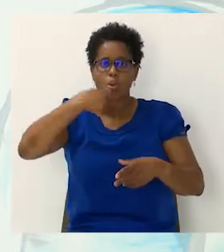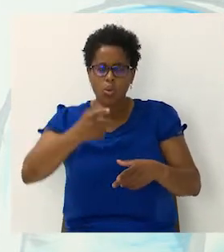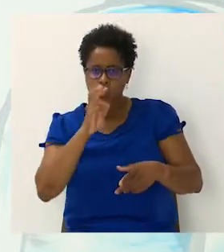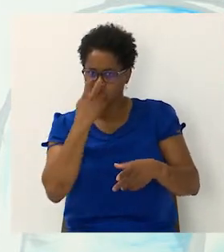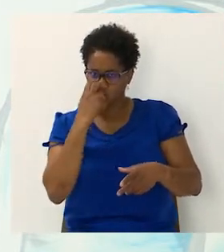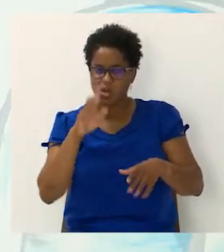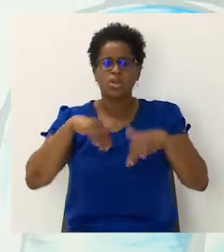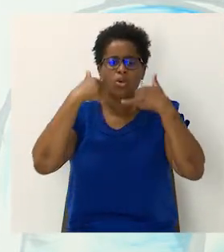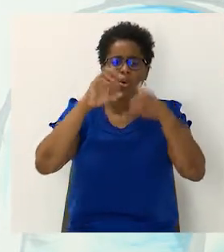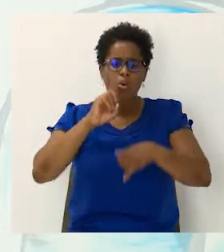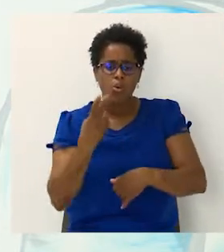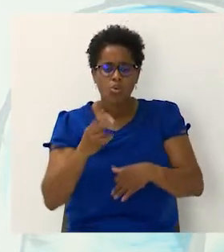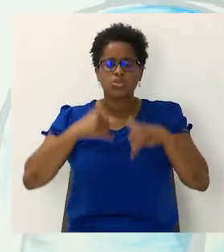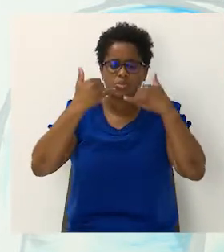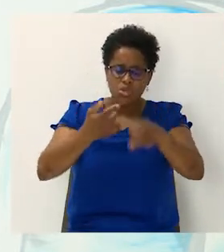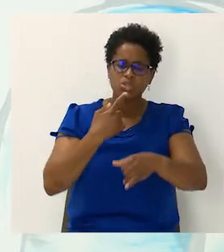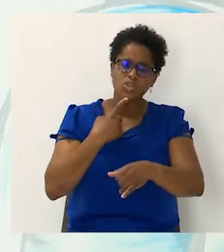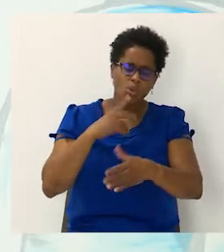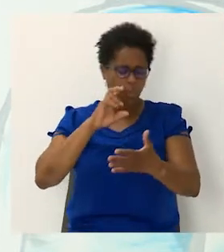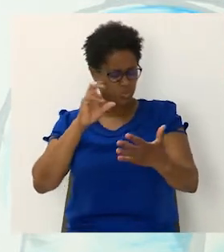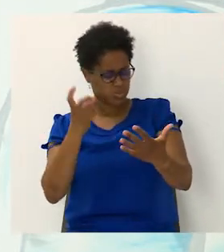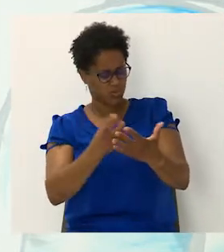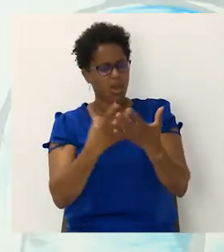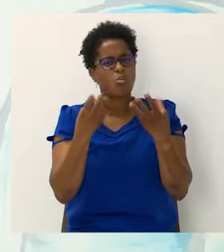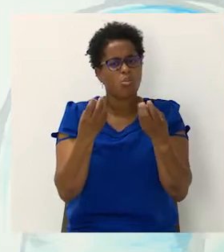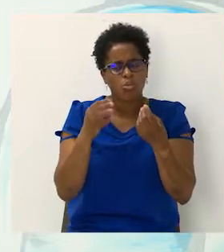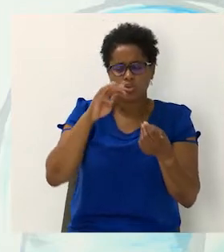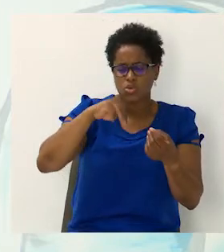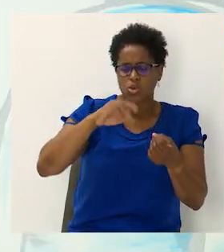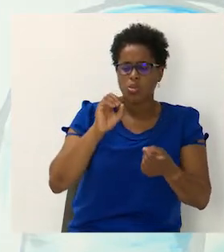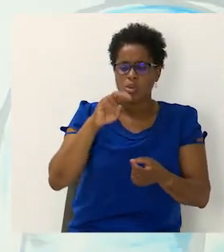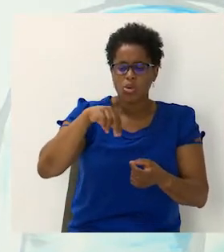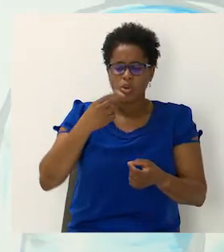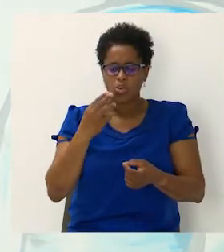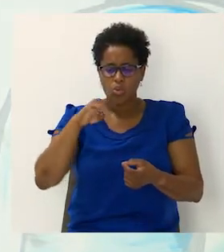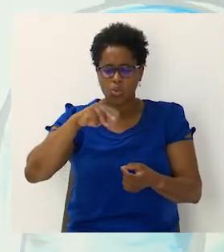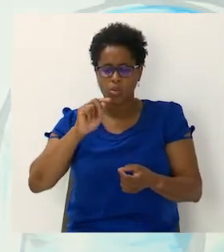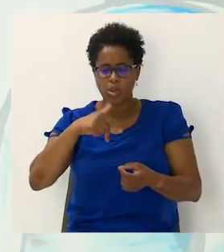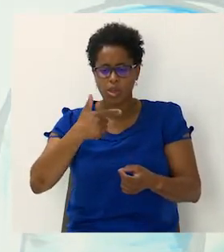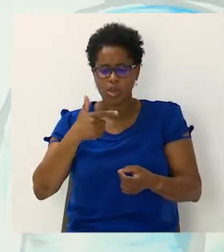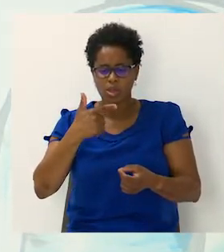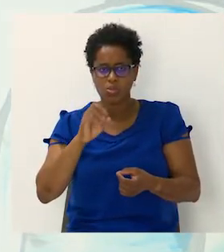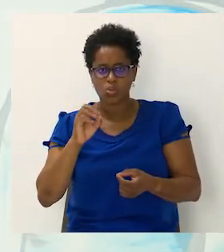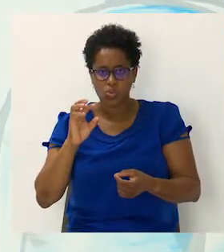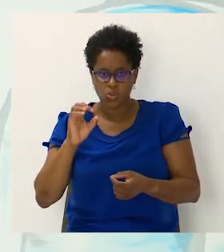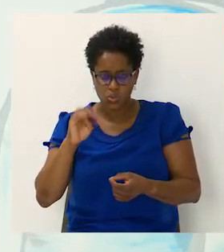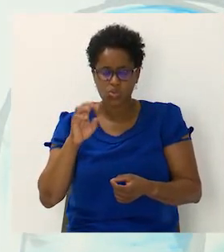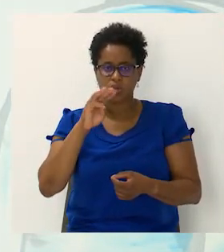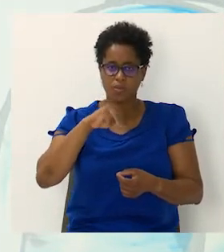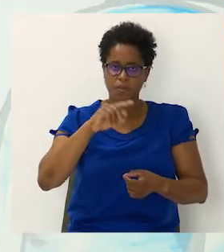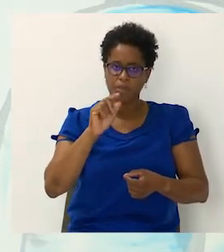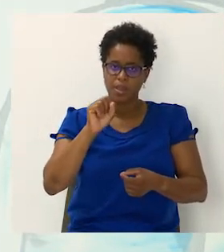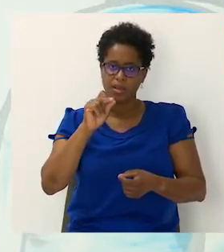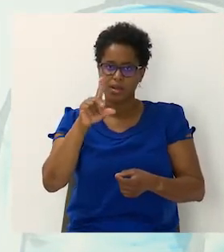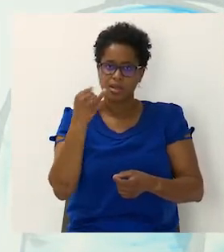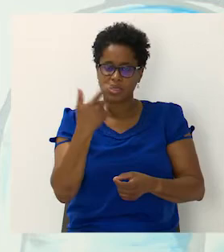de percebermos, de observarmos tantos monumentos megalíticos, pergunta-se como